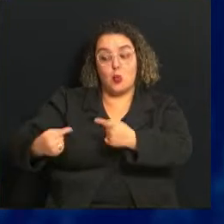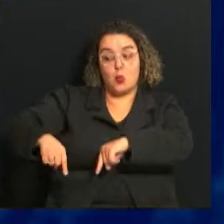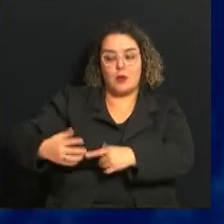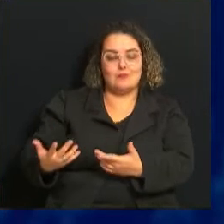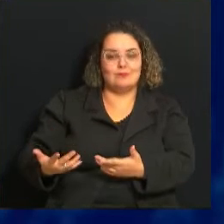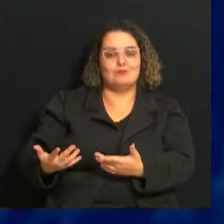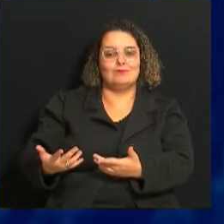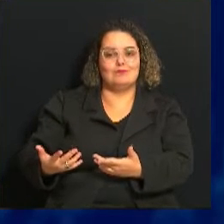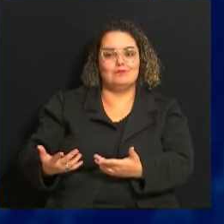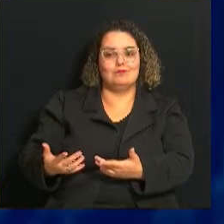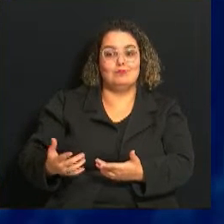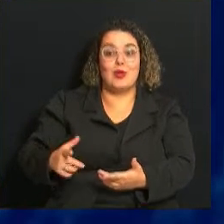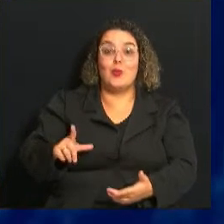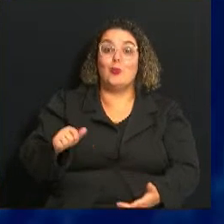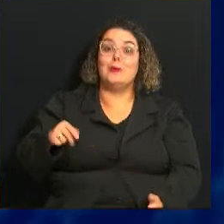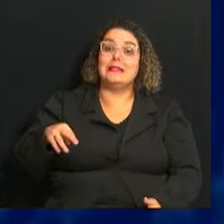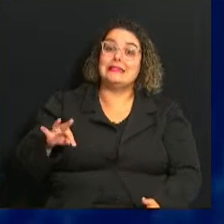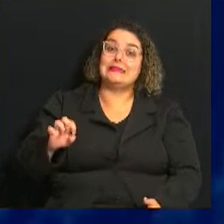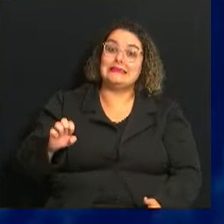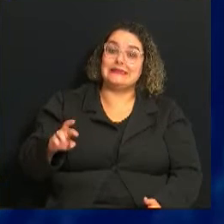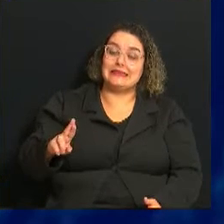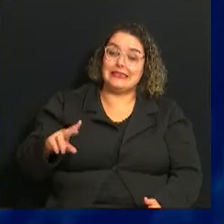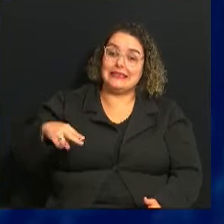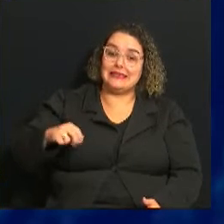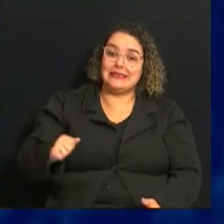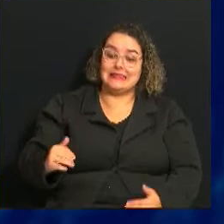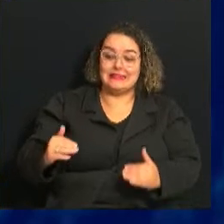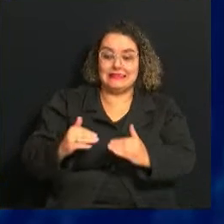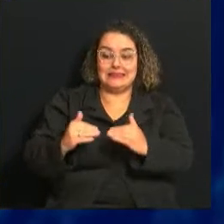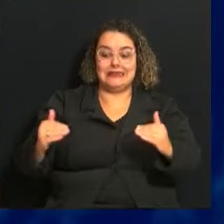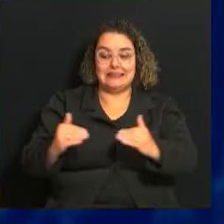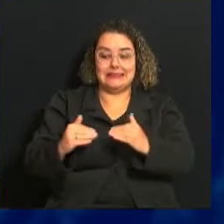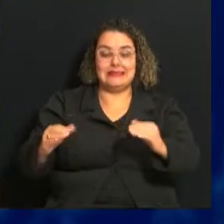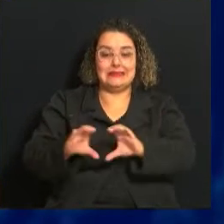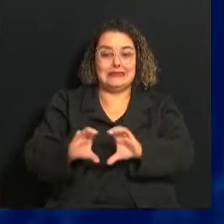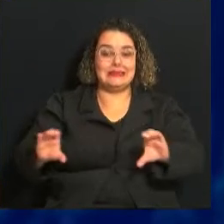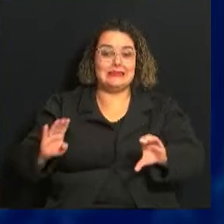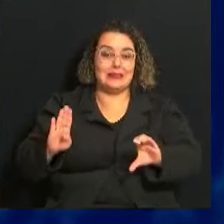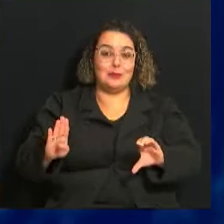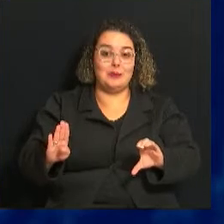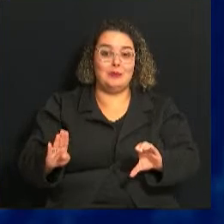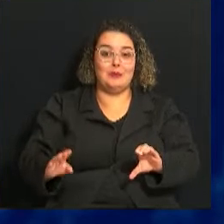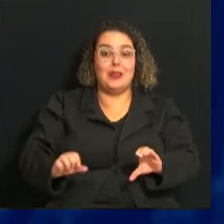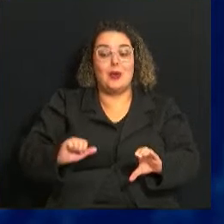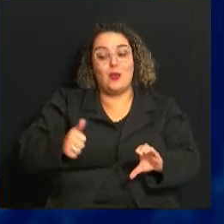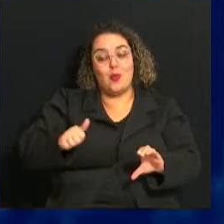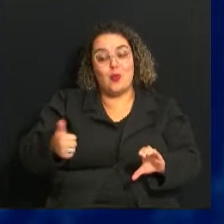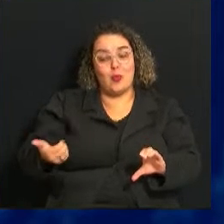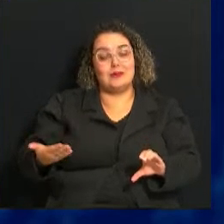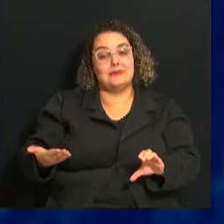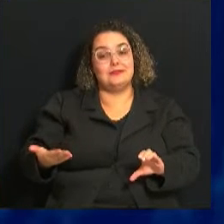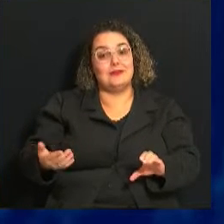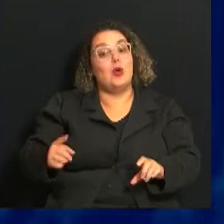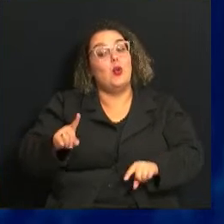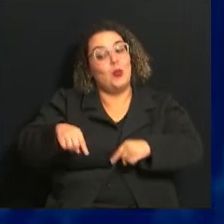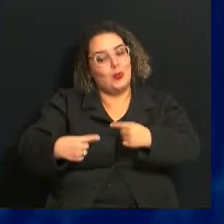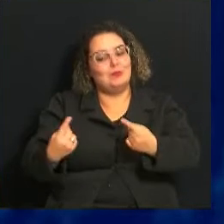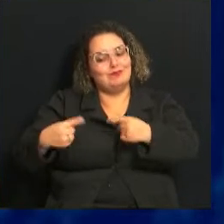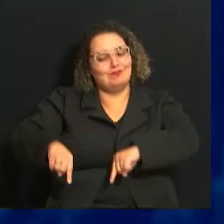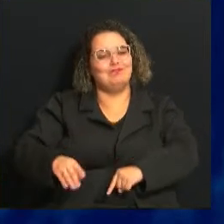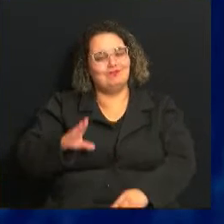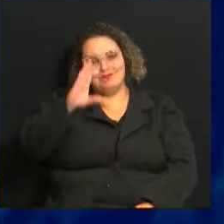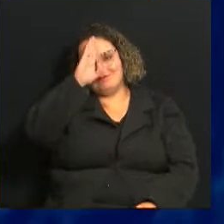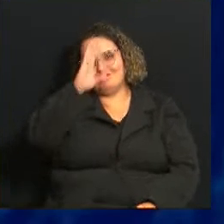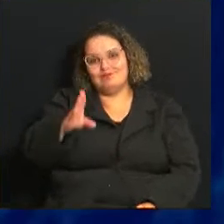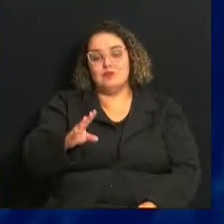o Lanterna da Série B com 11 pontos, 2 a menos, então outro confronto direto. O